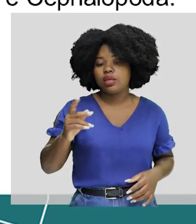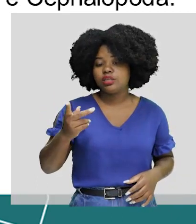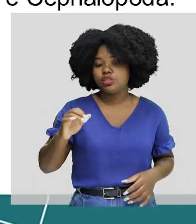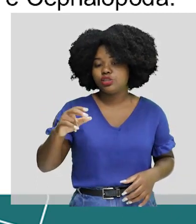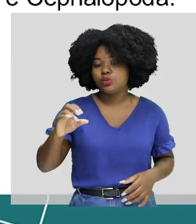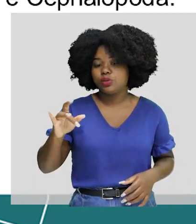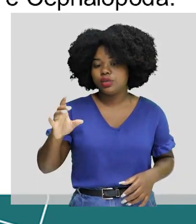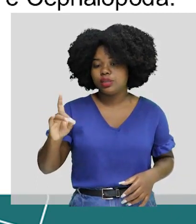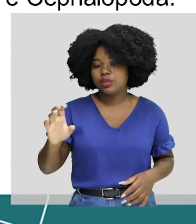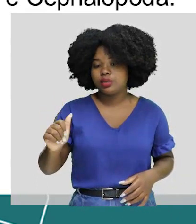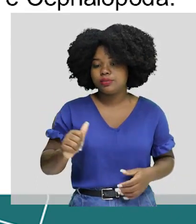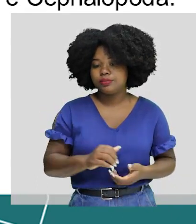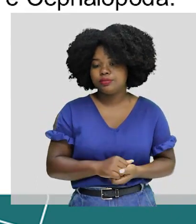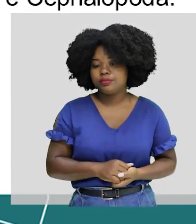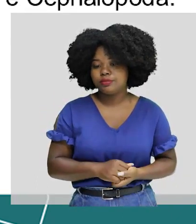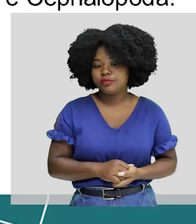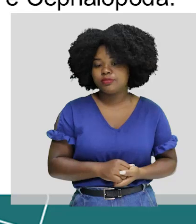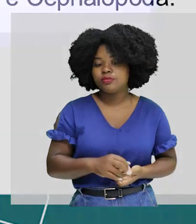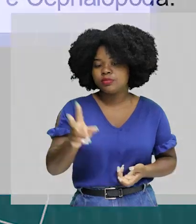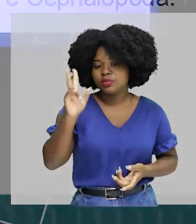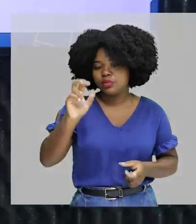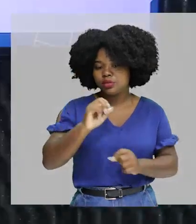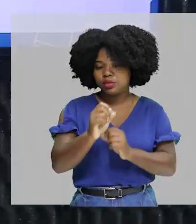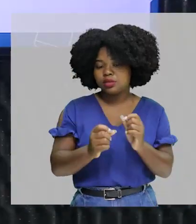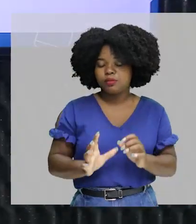Equinoida são aqueles que lembram